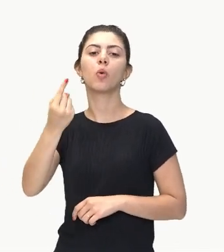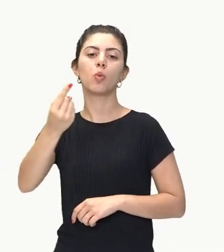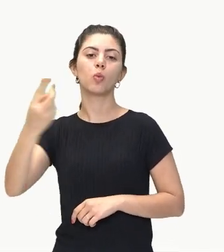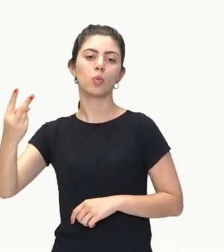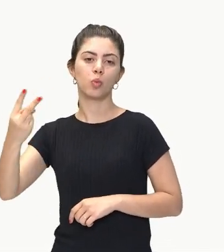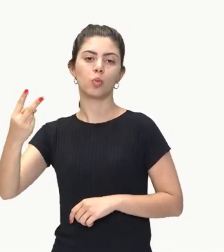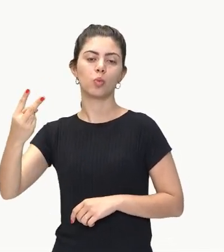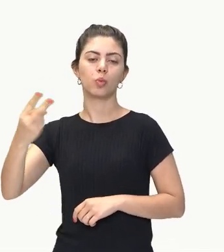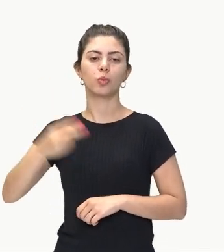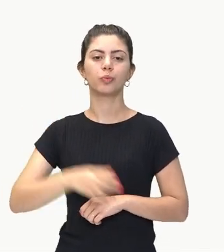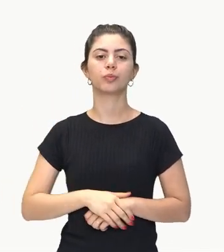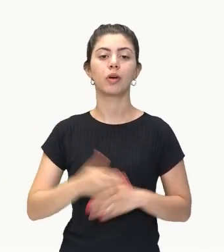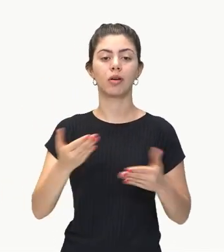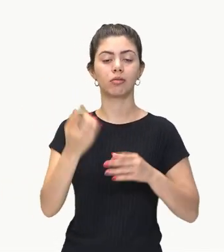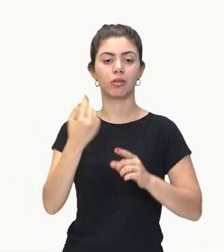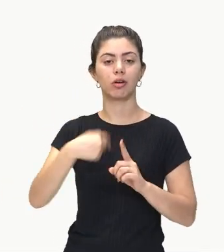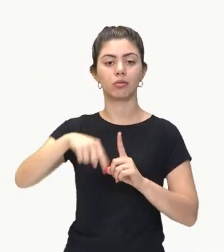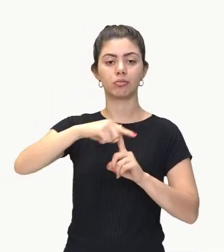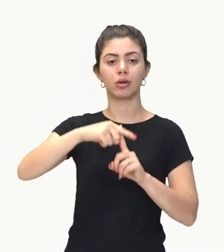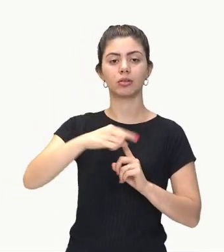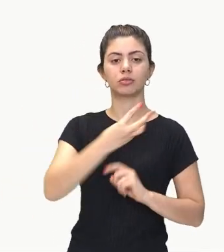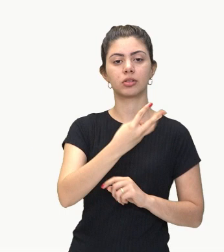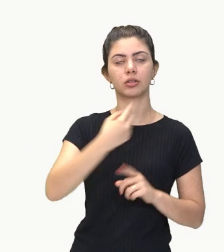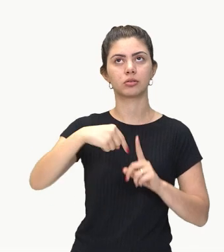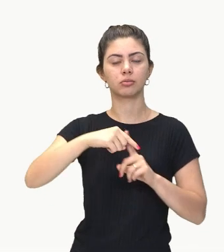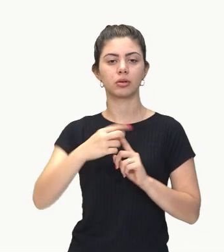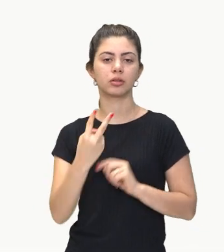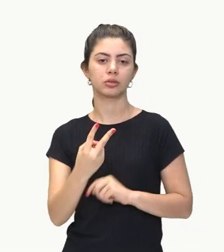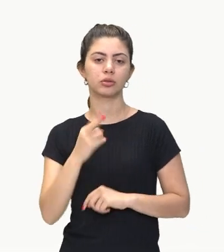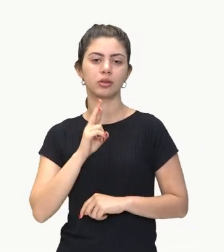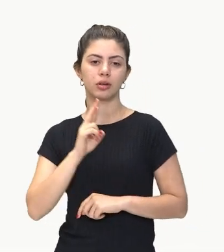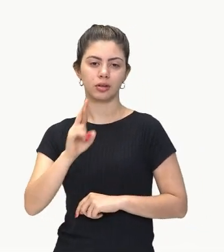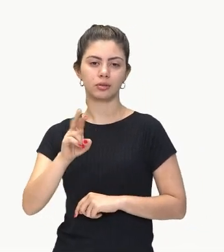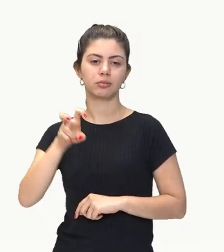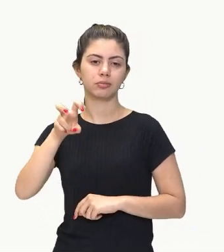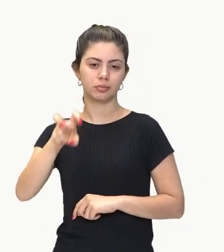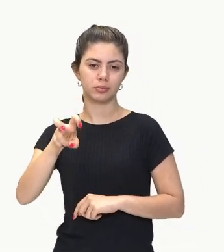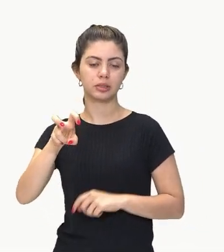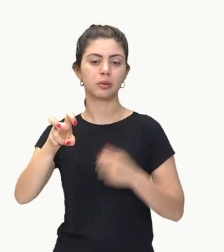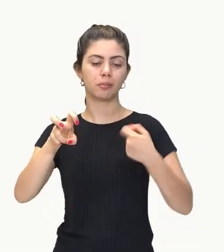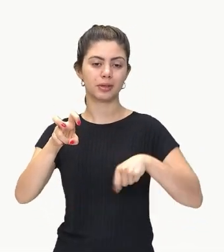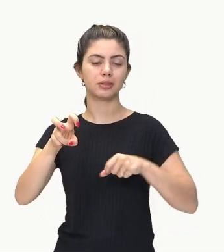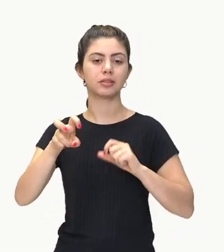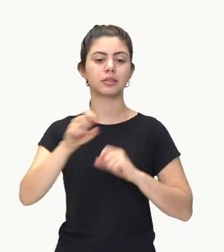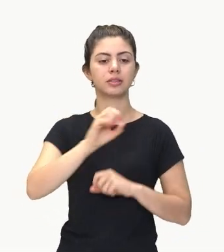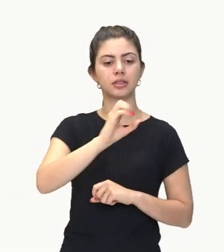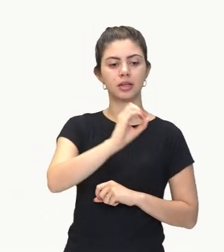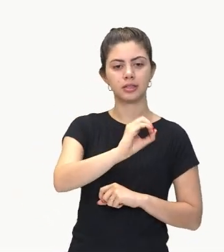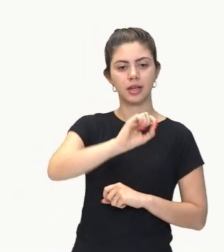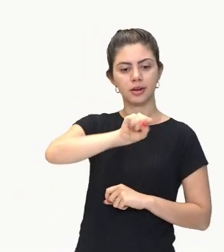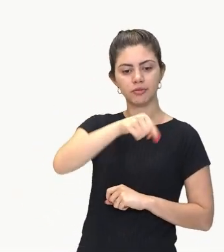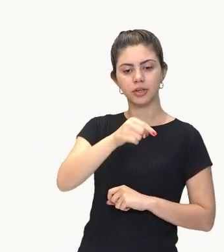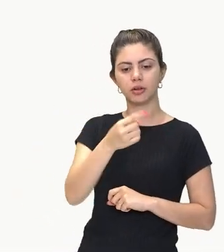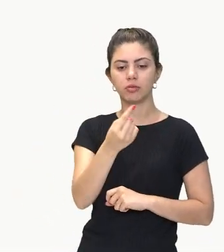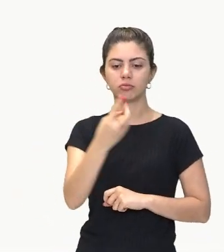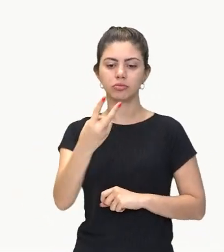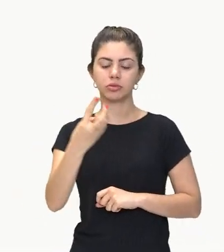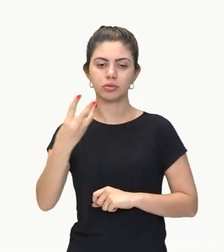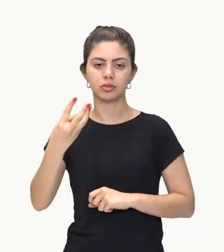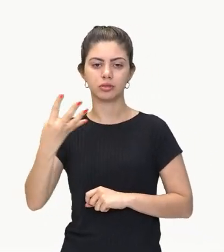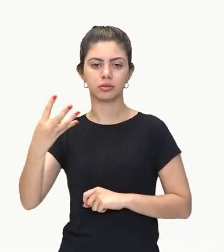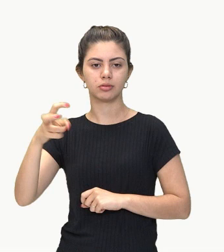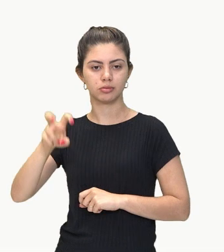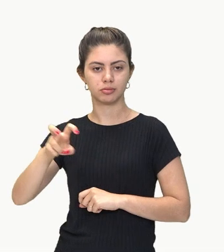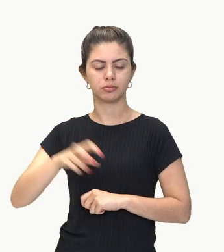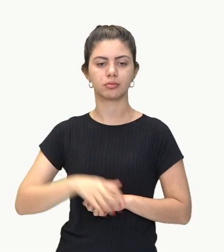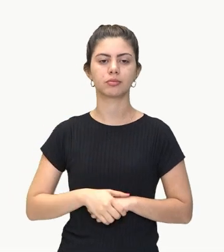da vírgula. Basta eu somar, eu sei que o meu resultado tem que ter 5 casas decimais depois da vírgula.